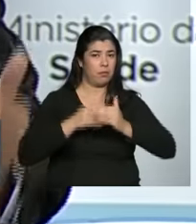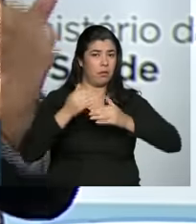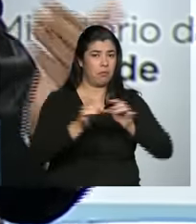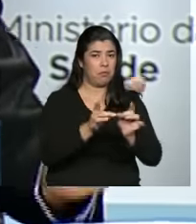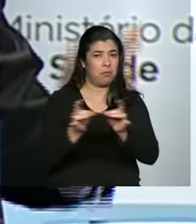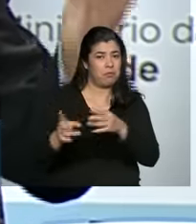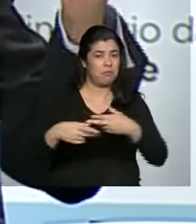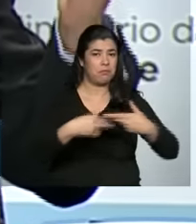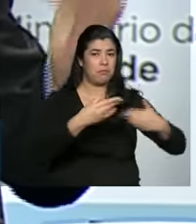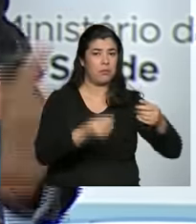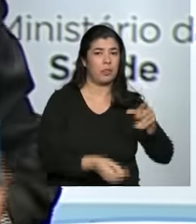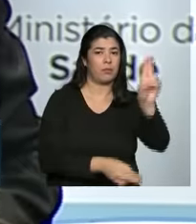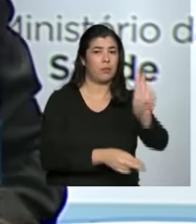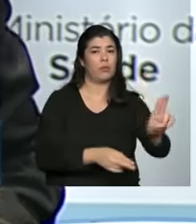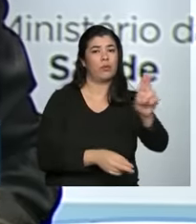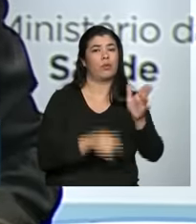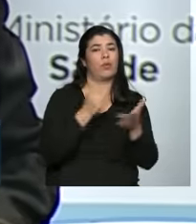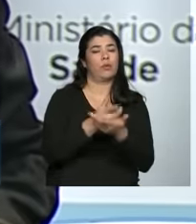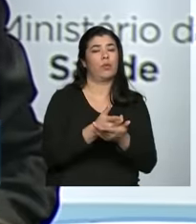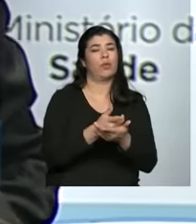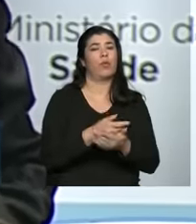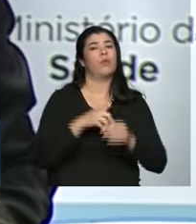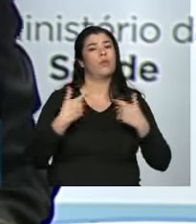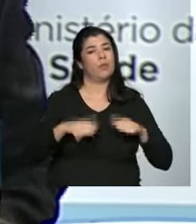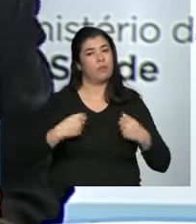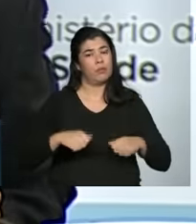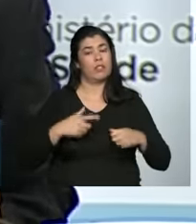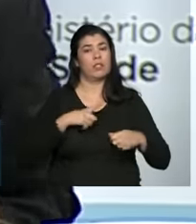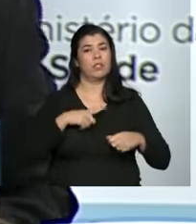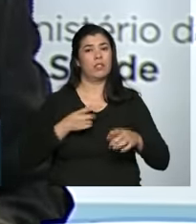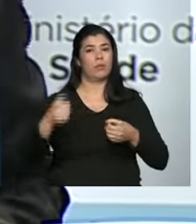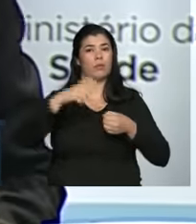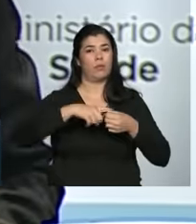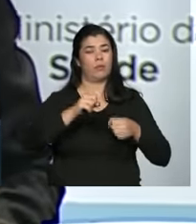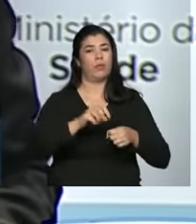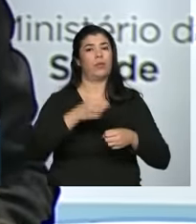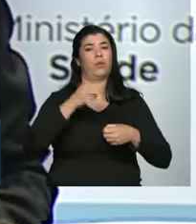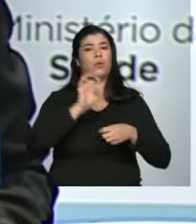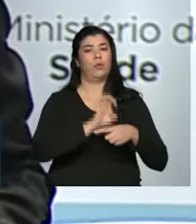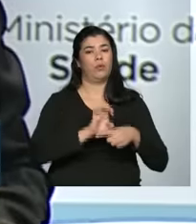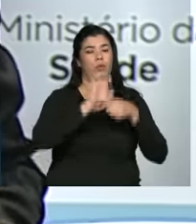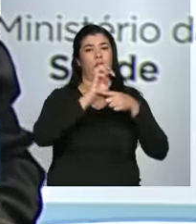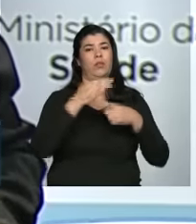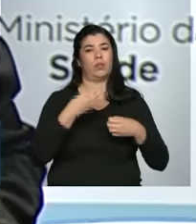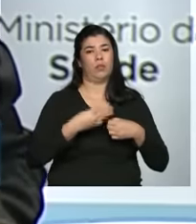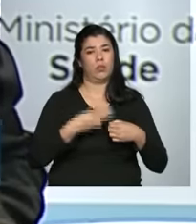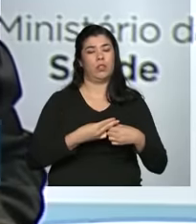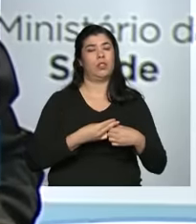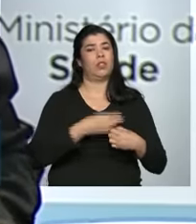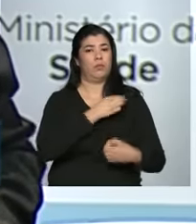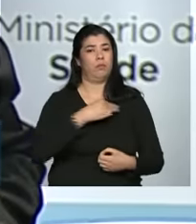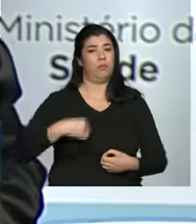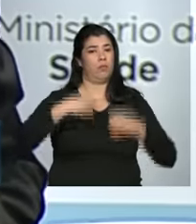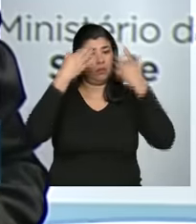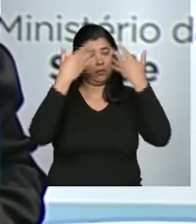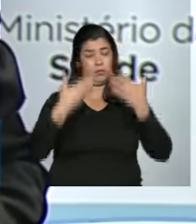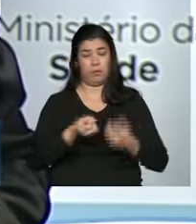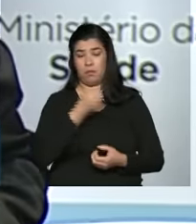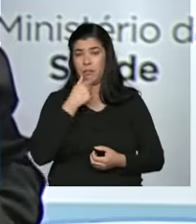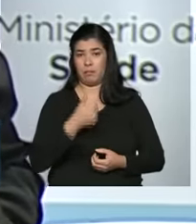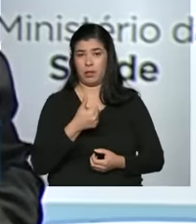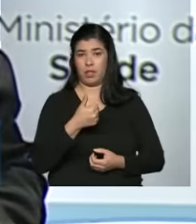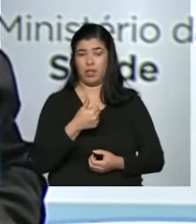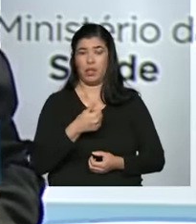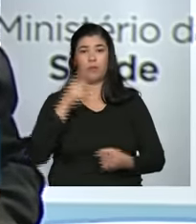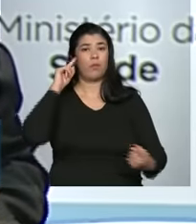empenho de estados municípios aqui do Ministério mas é fundamental e o ministro colocou muito bem o protagonismo do usuário sem